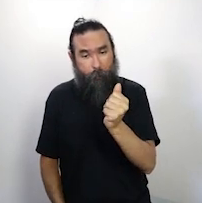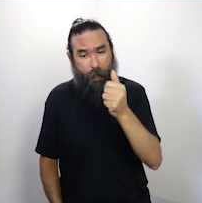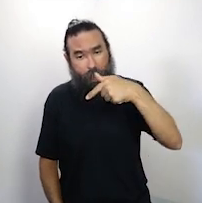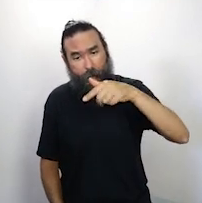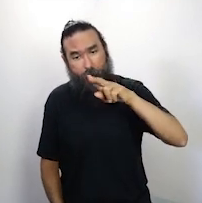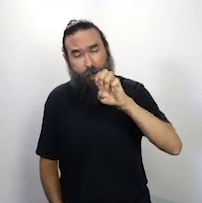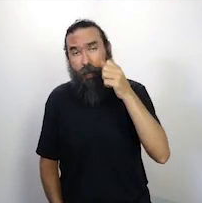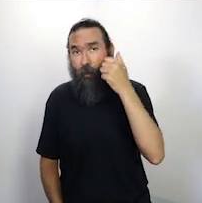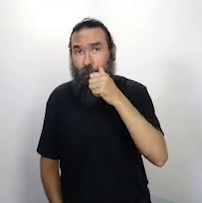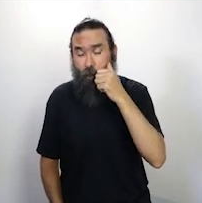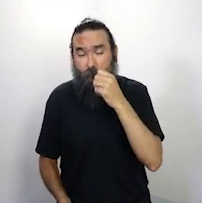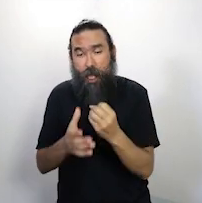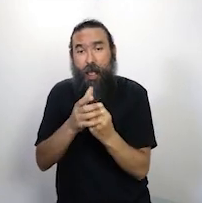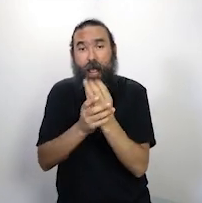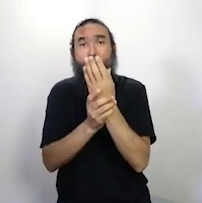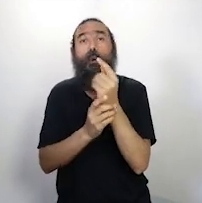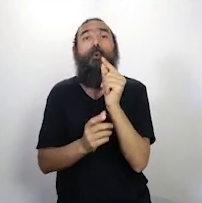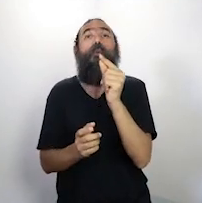necessidade, né?